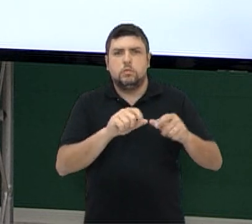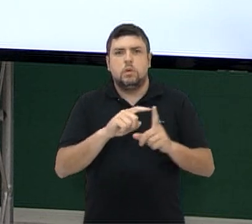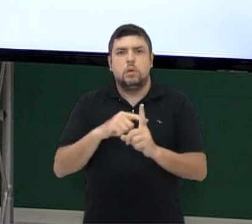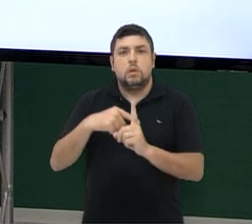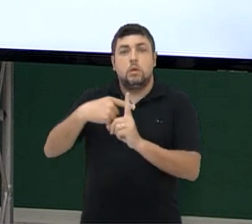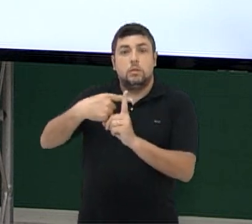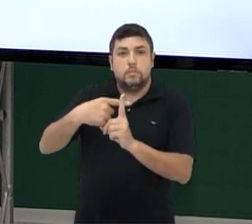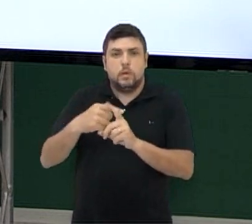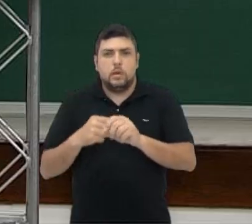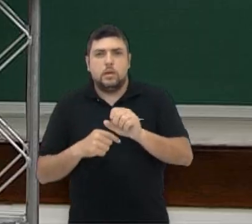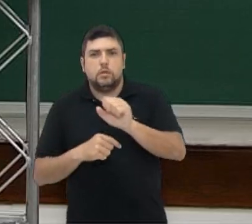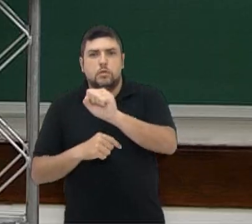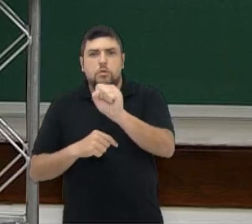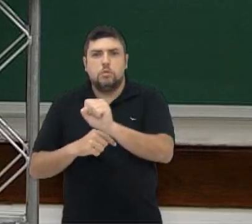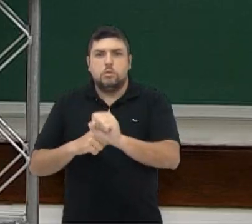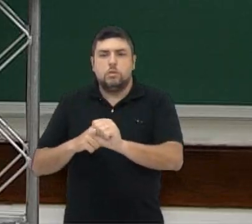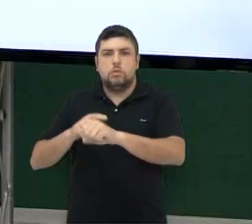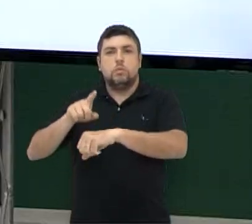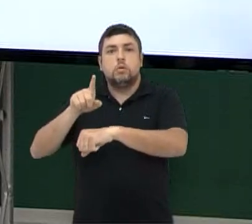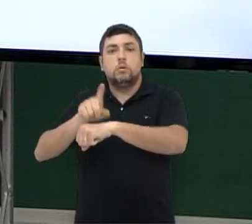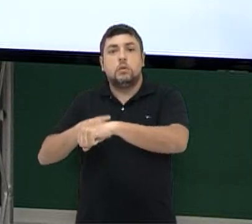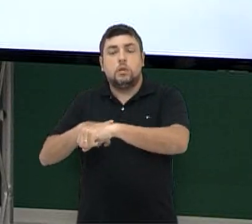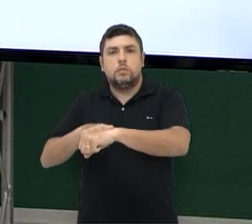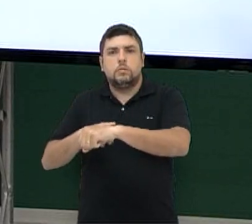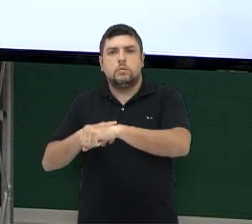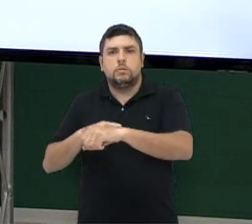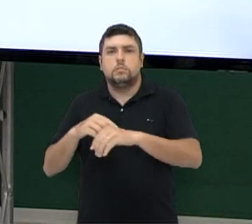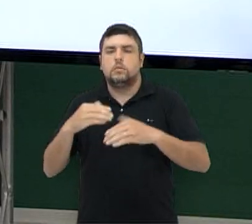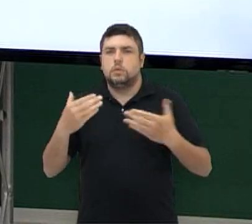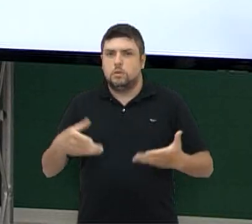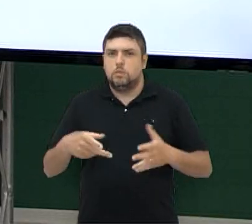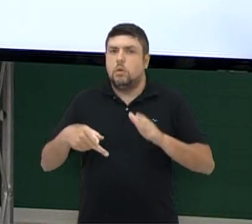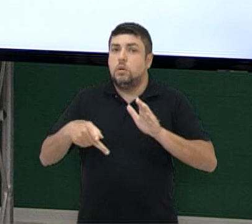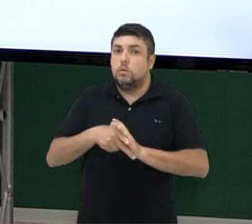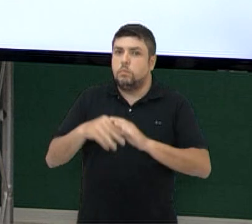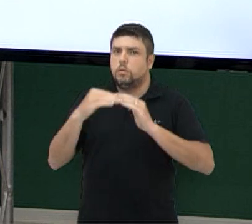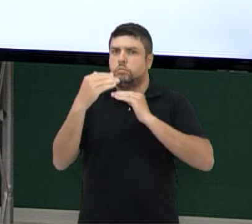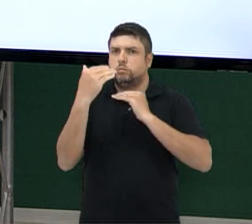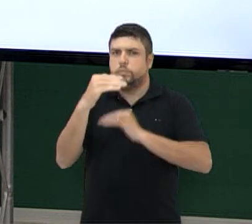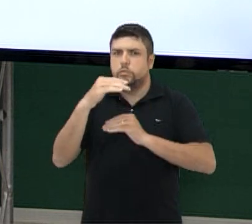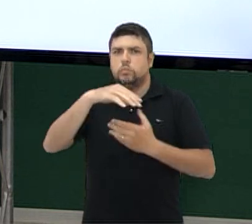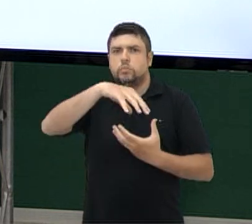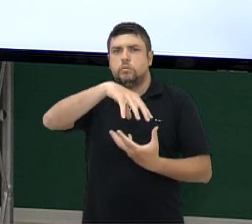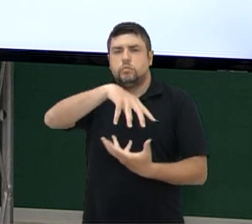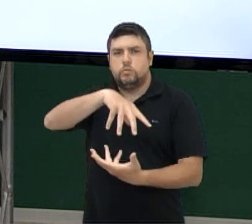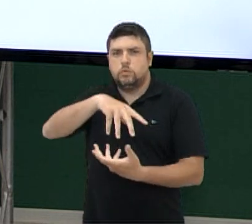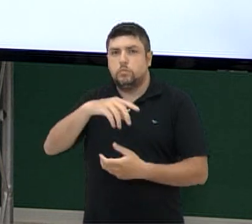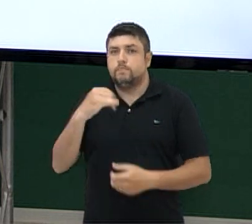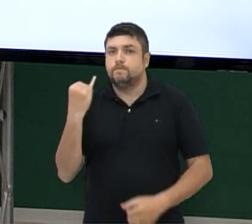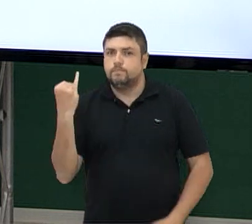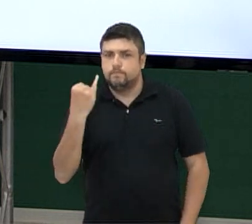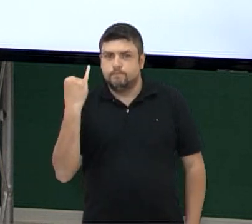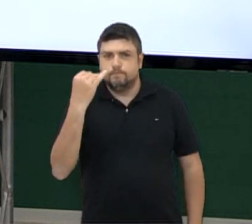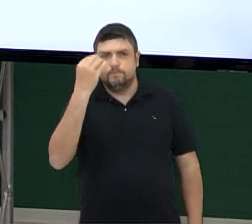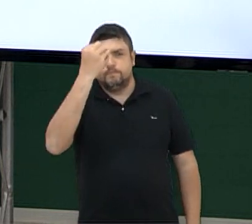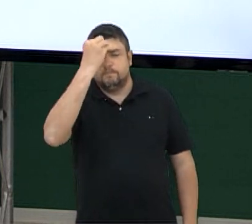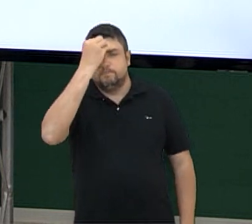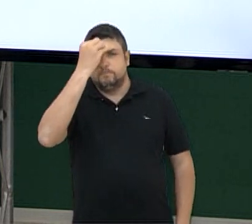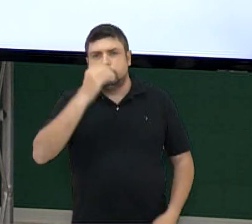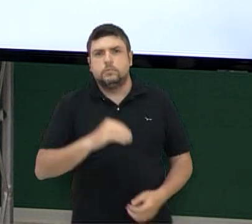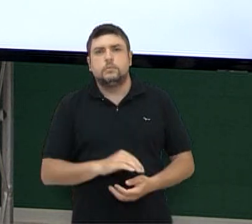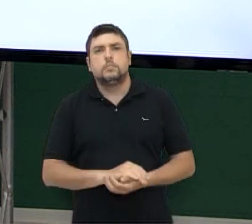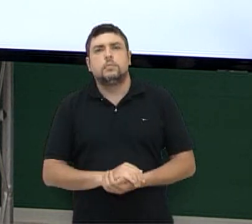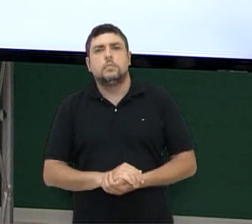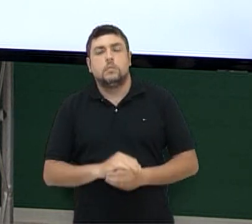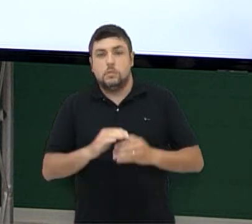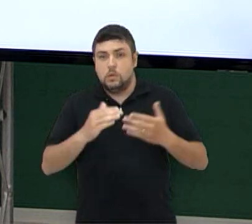tempo, certo? Nós estamos trabalhando com unidade do Sistema Internacional de Medidas, é muito importante lembrar disso, certo? Então, juntando o metros